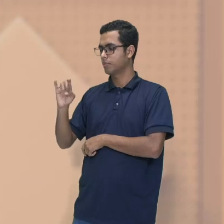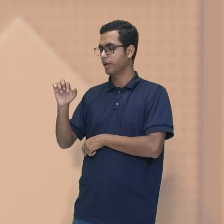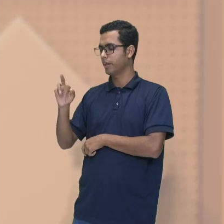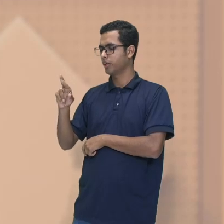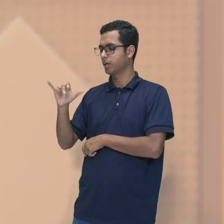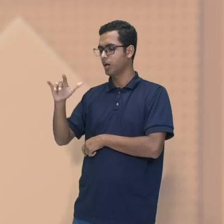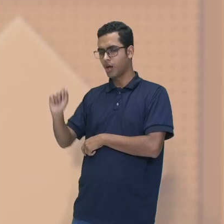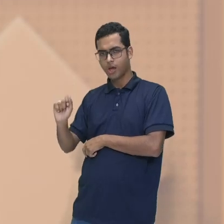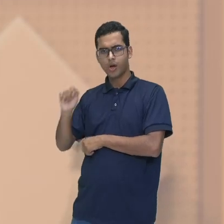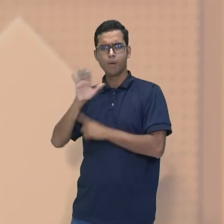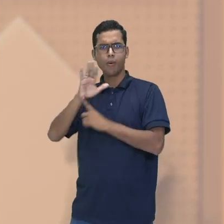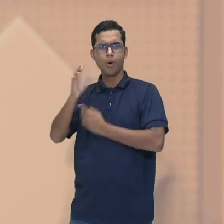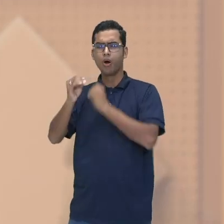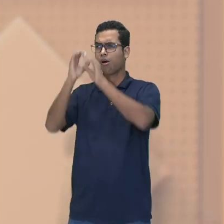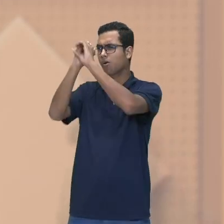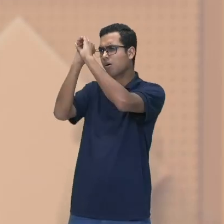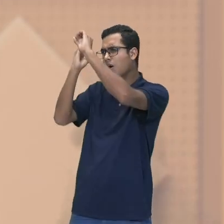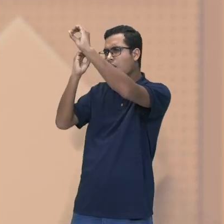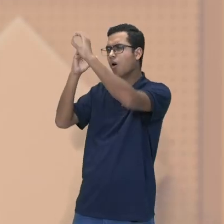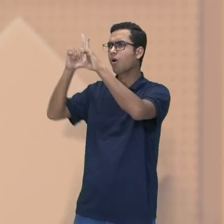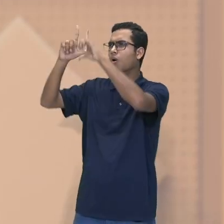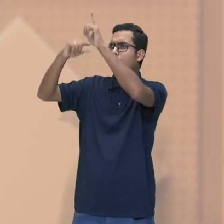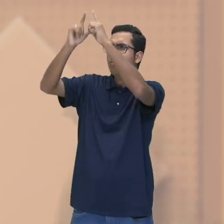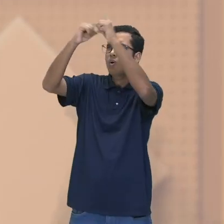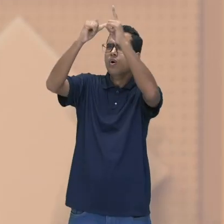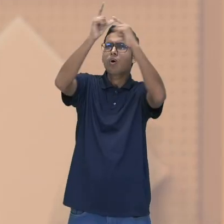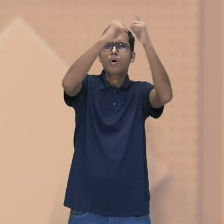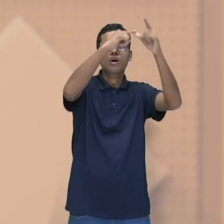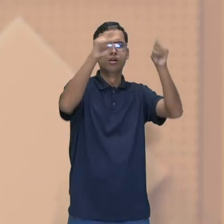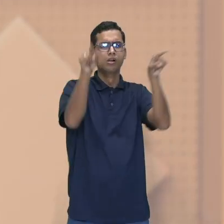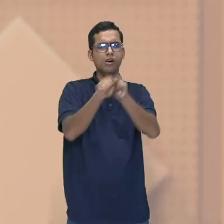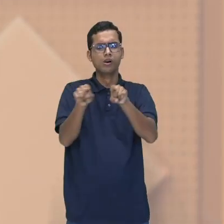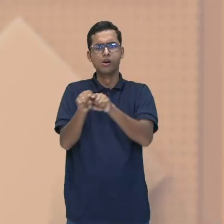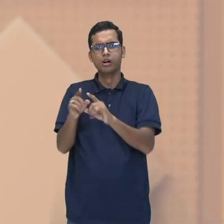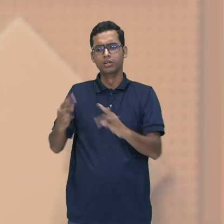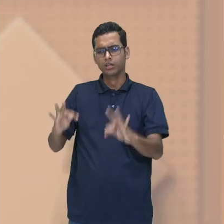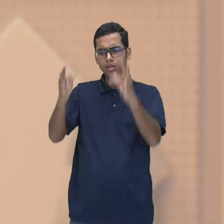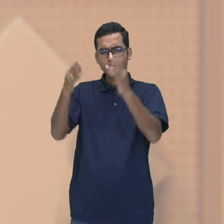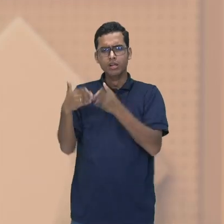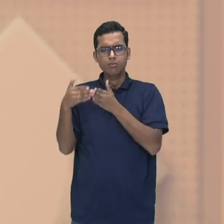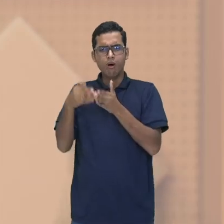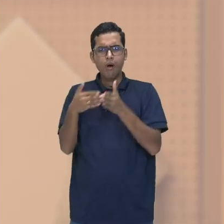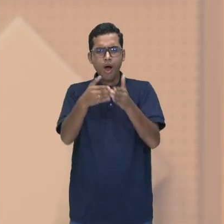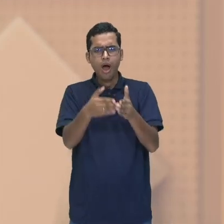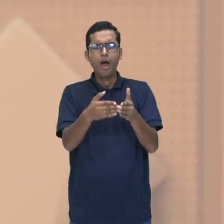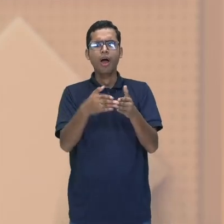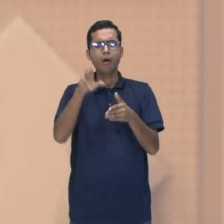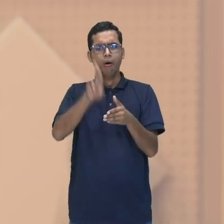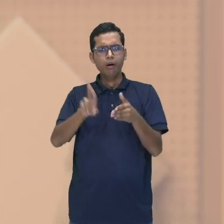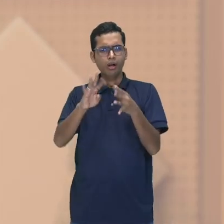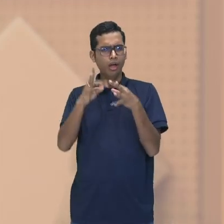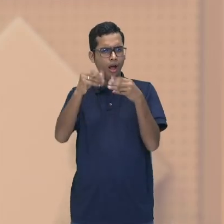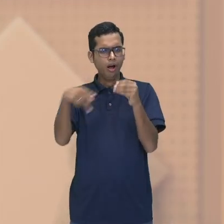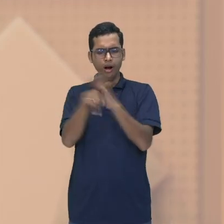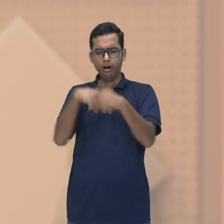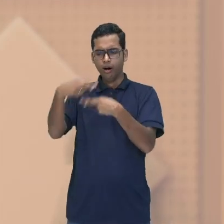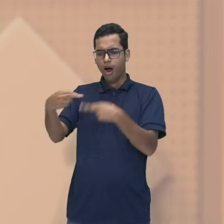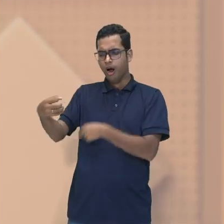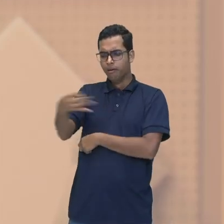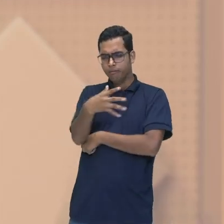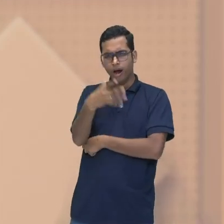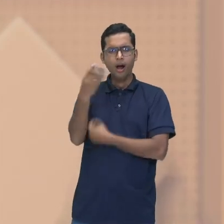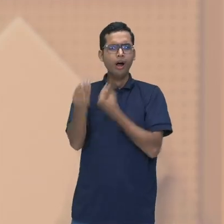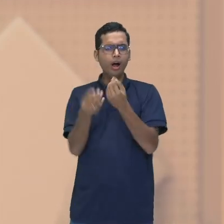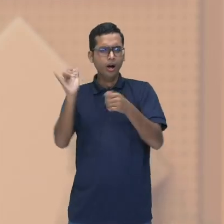dos astros, com as inovações tecnológicas marítimas, vão utilizar tudo que o Renascimento vai trazer